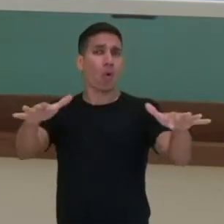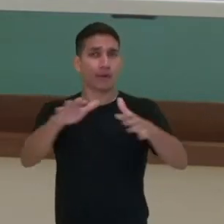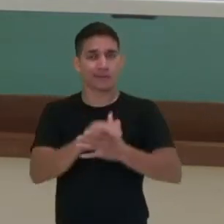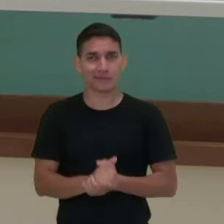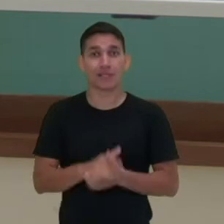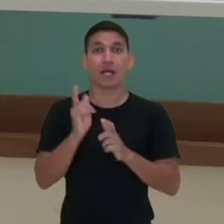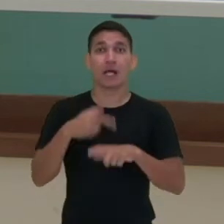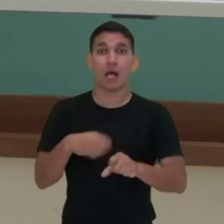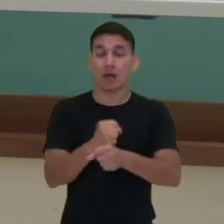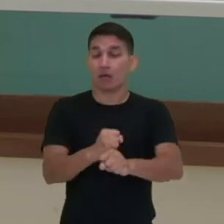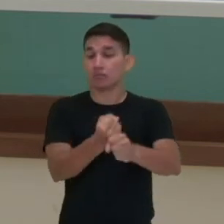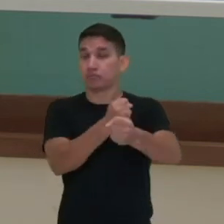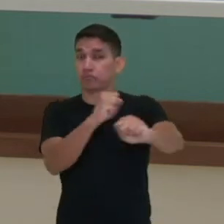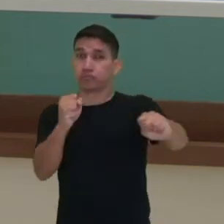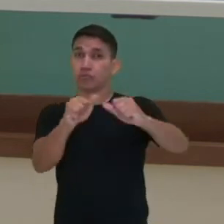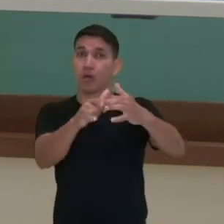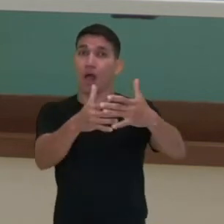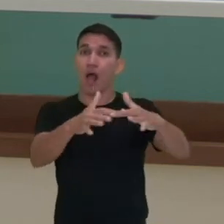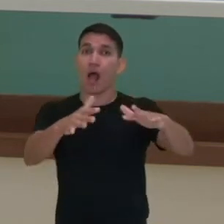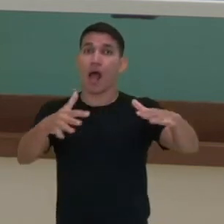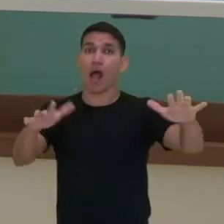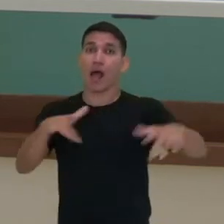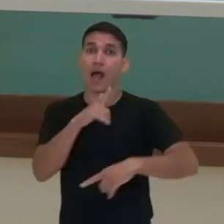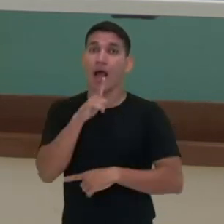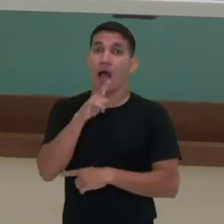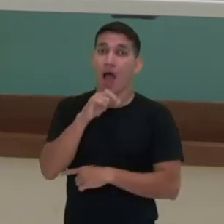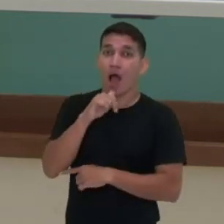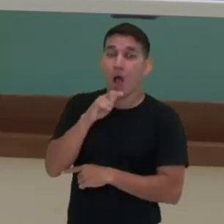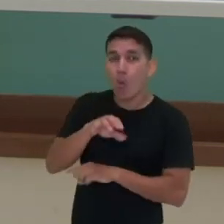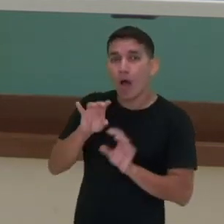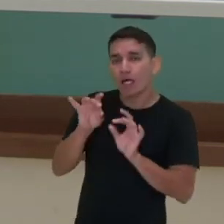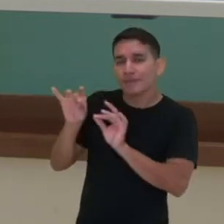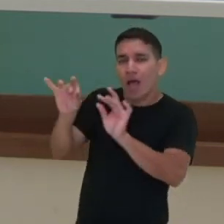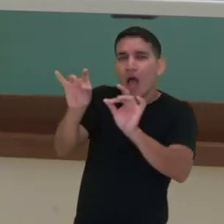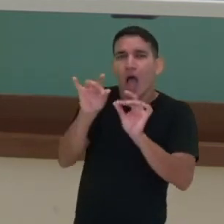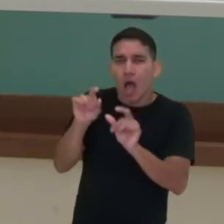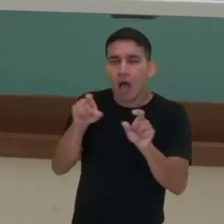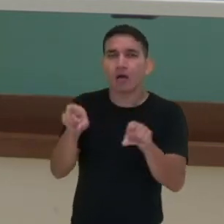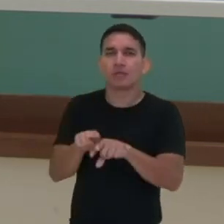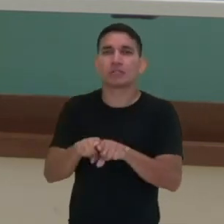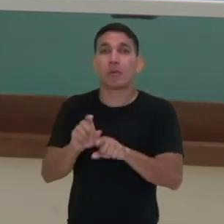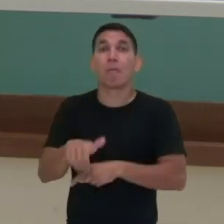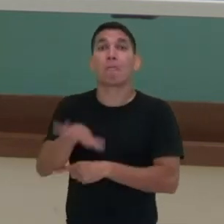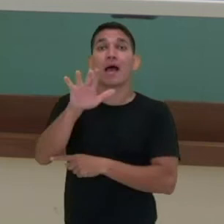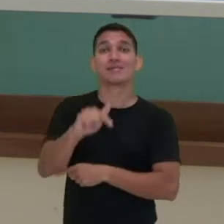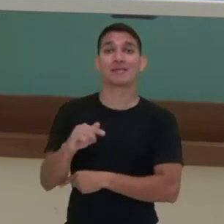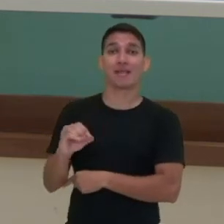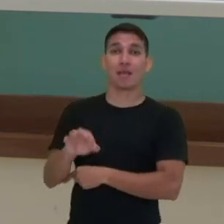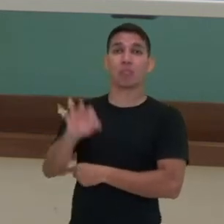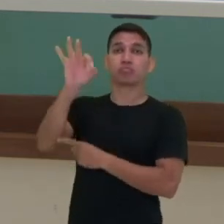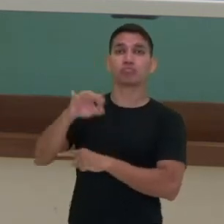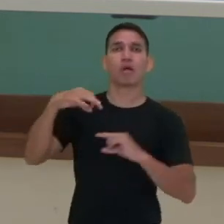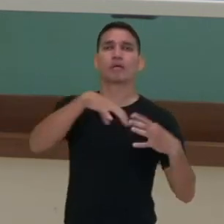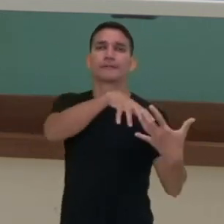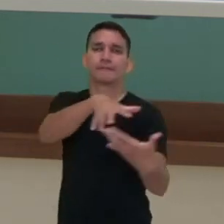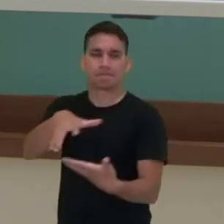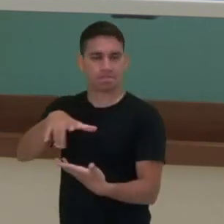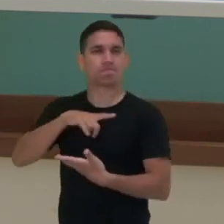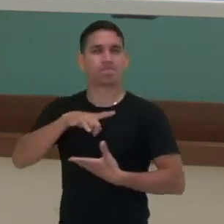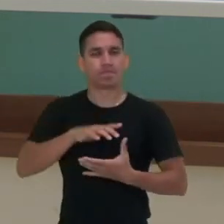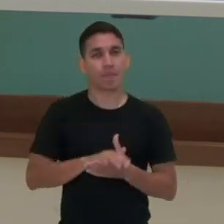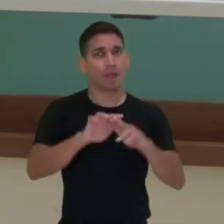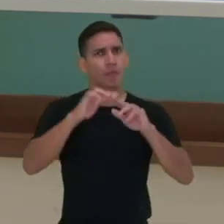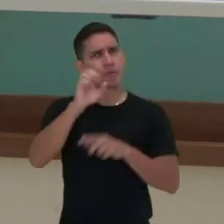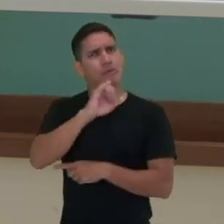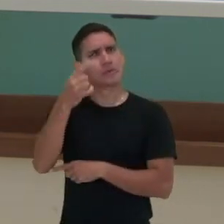Grandes extensões de água salgada que cobrem mais de 70% da superfície terrestre. Então,